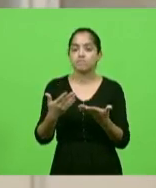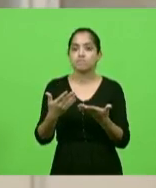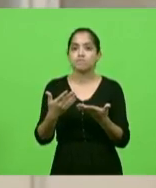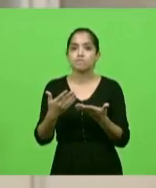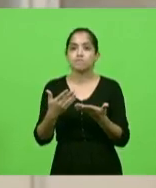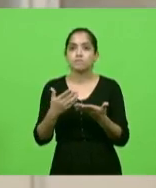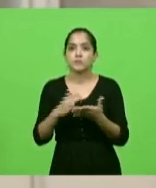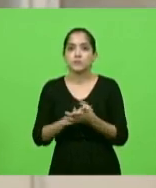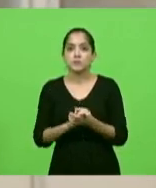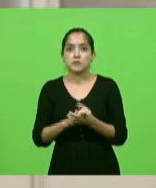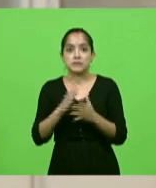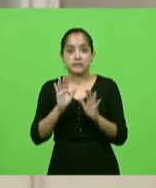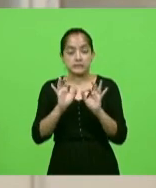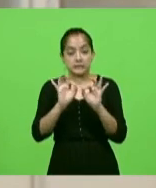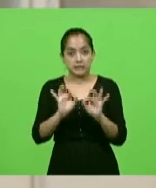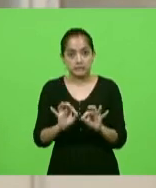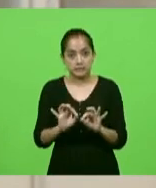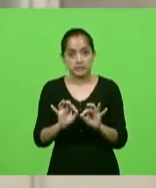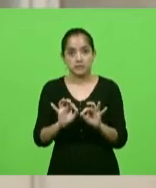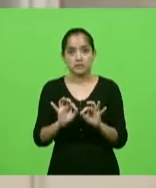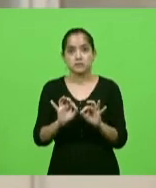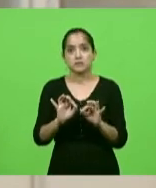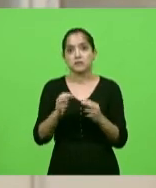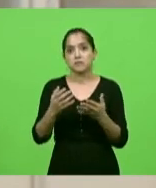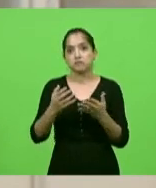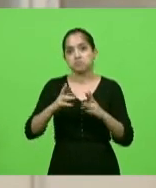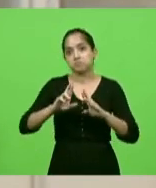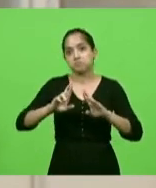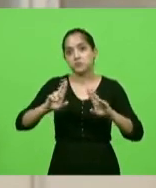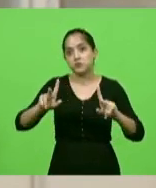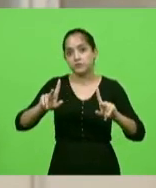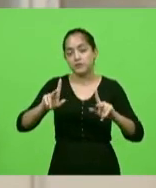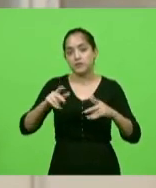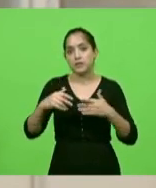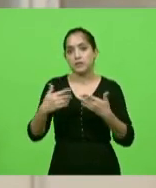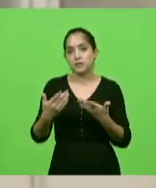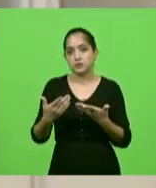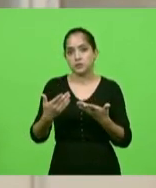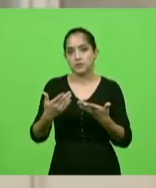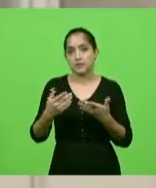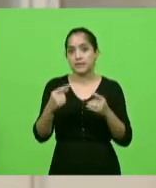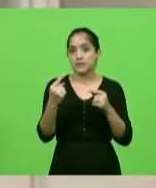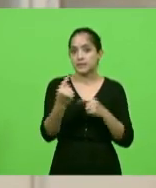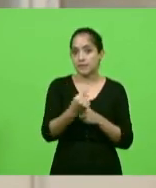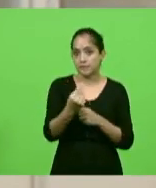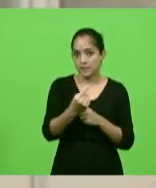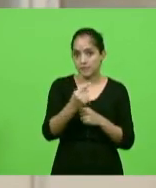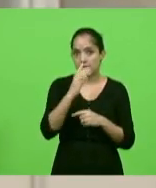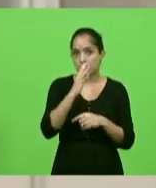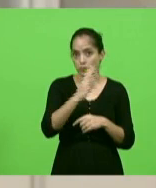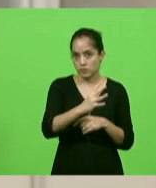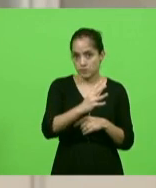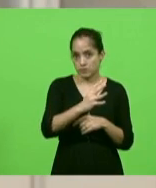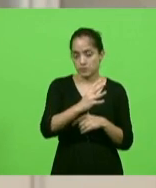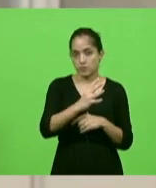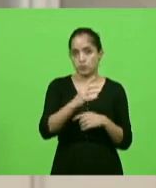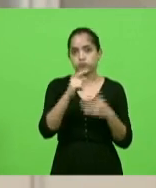hipótese muito diferente da primeira acusação